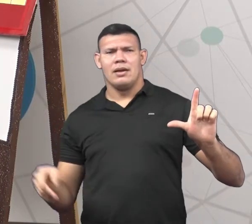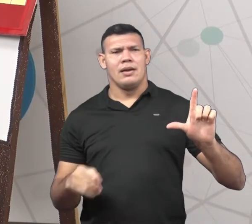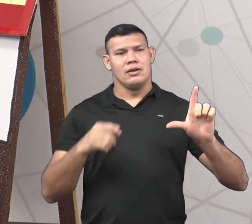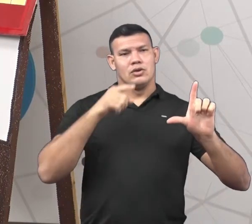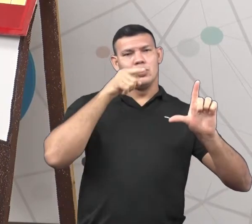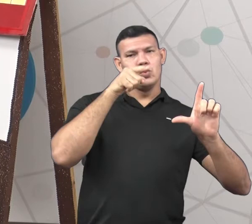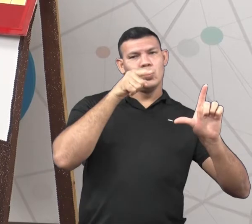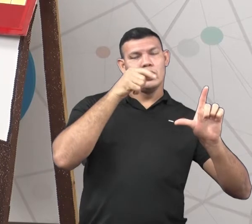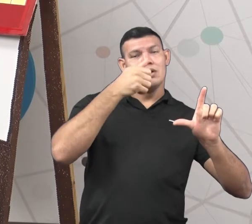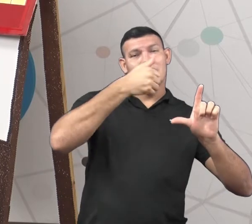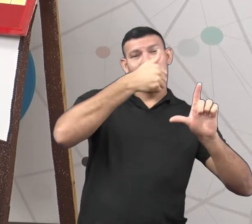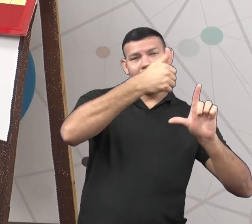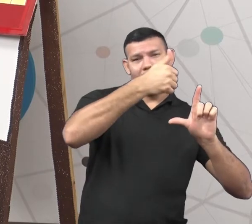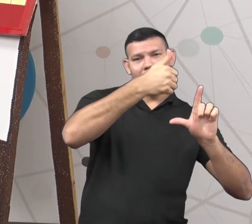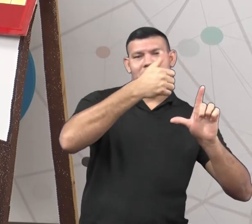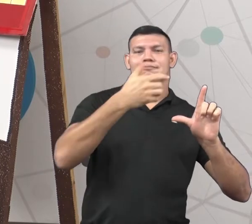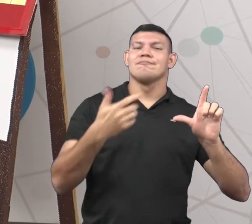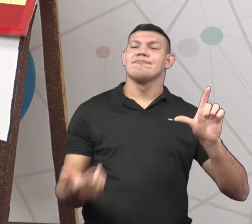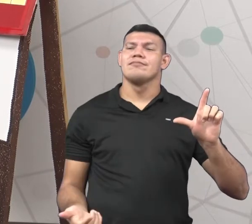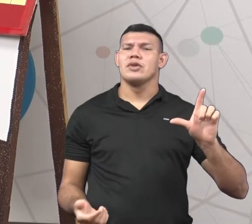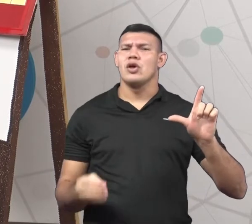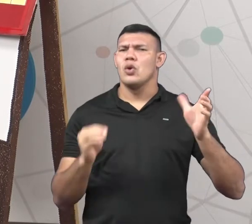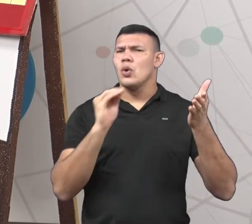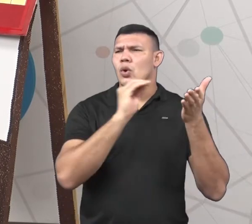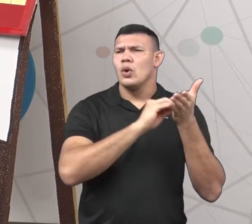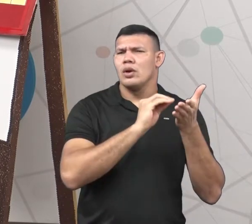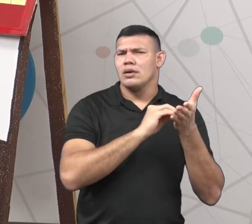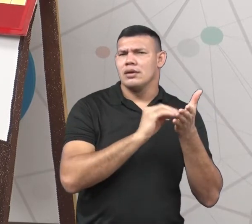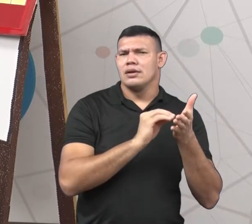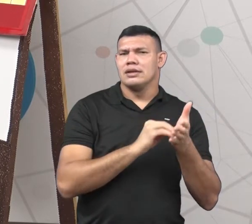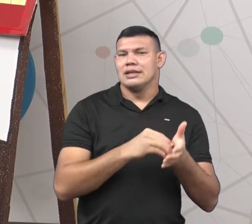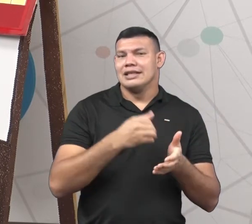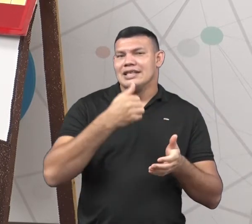Centena, né? Então, aqui eu tenho